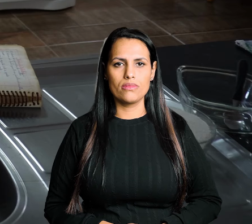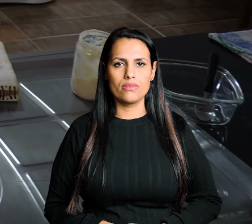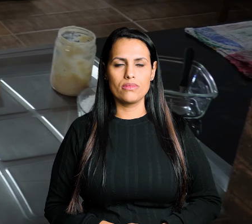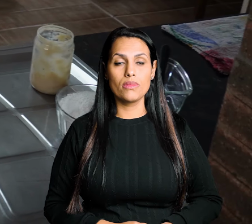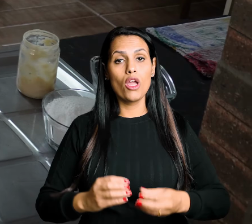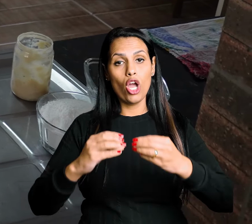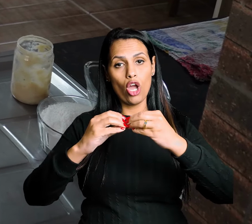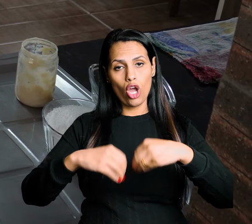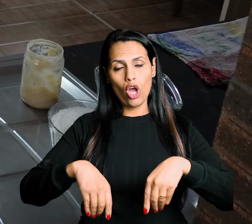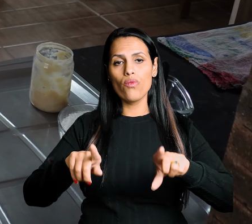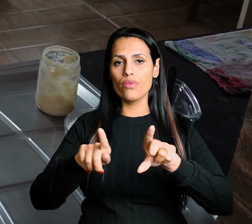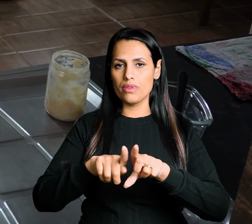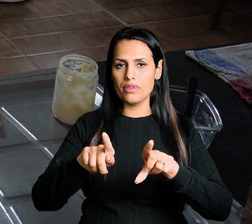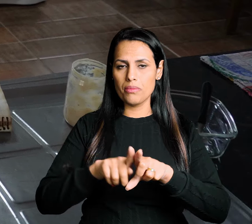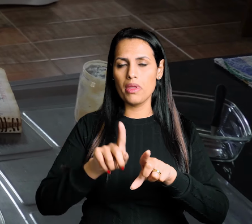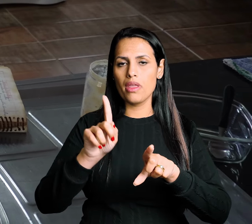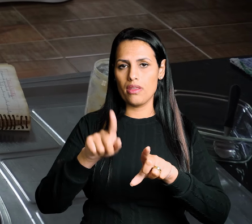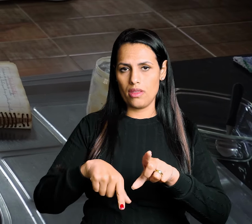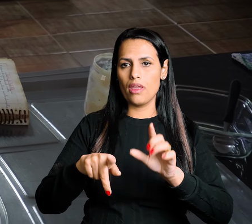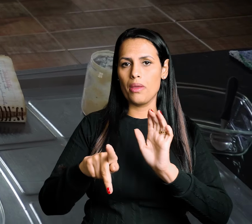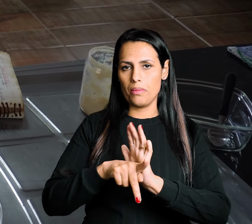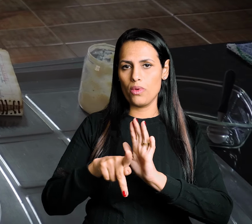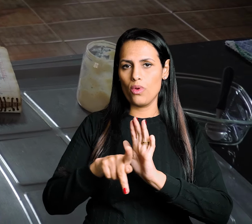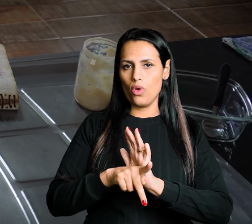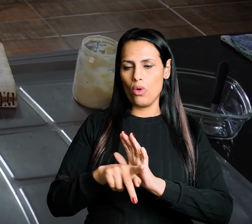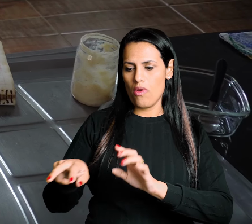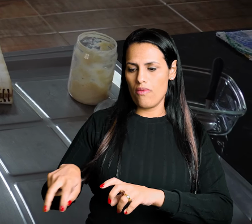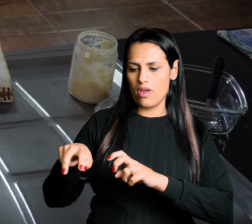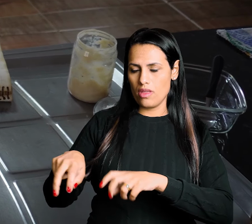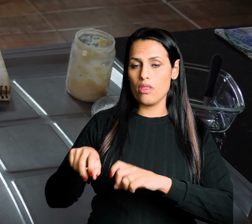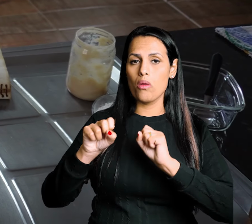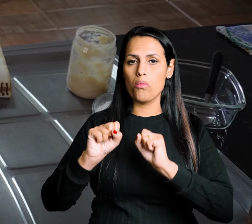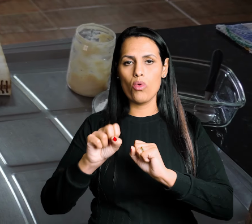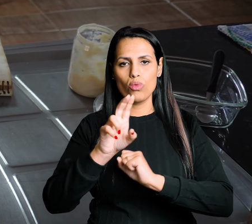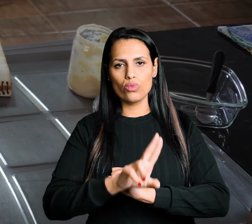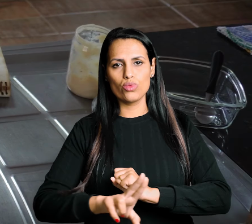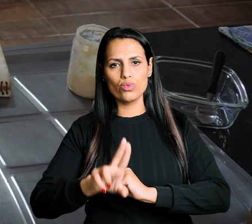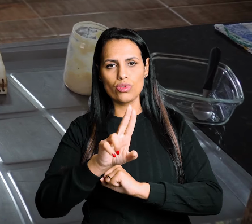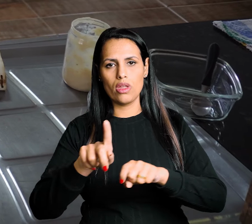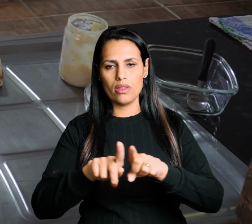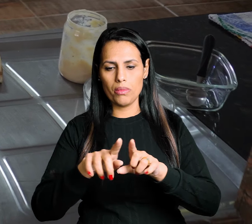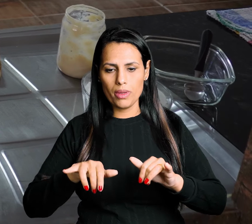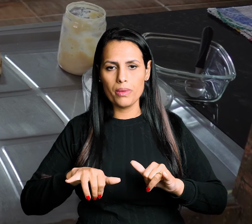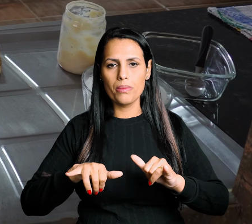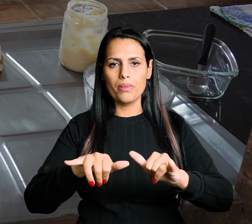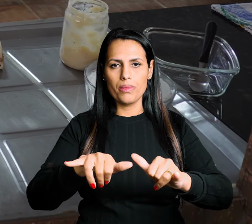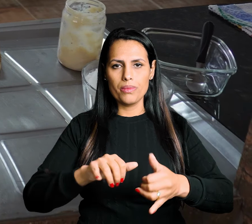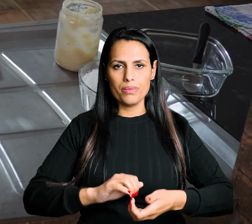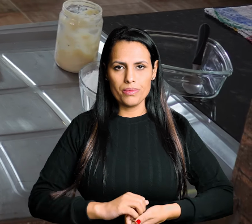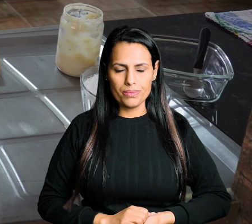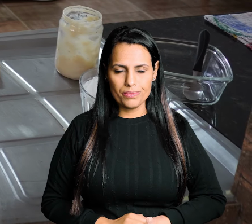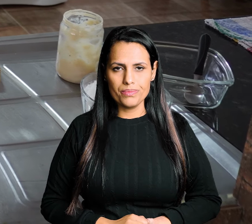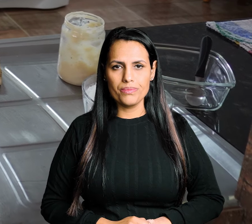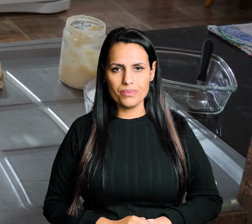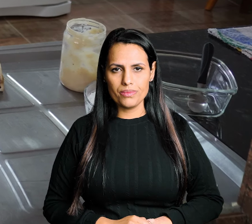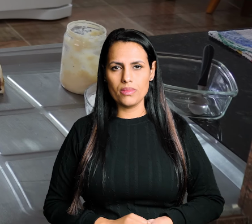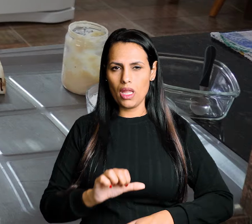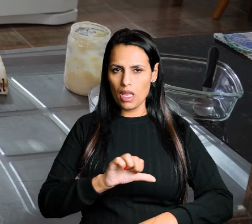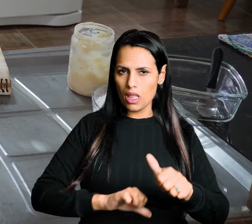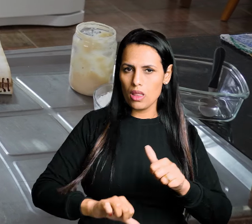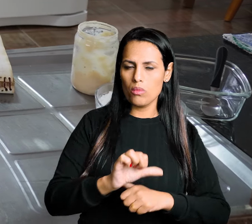Esses ovos aqui também são ovos caipira, mas também pode usar do mercado, né? Muda um